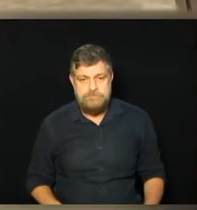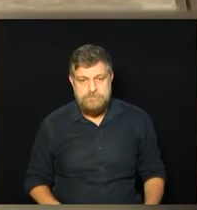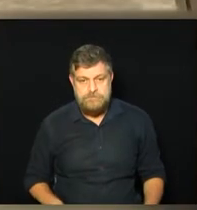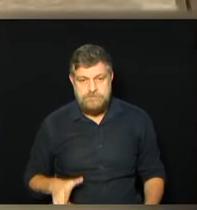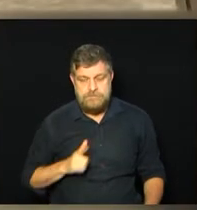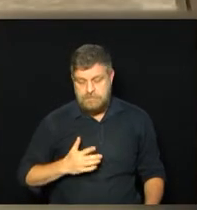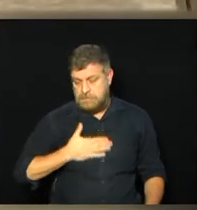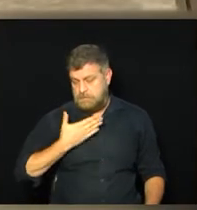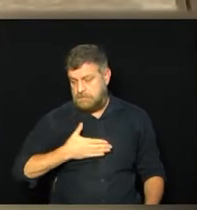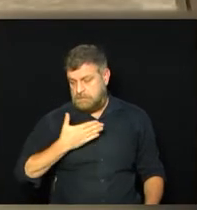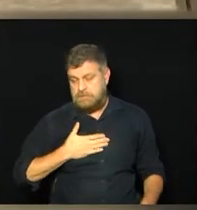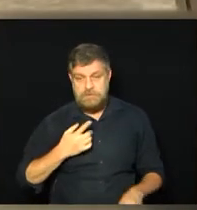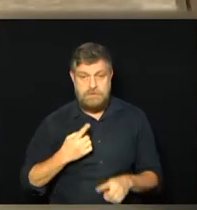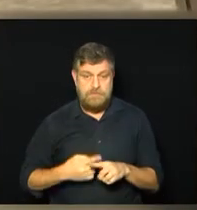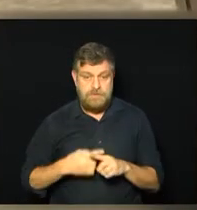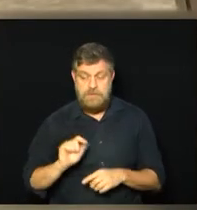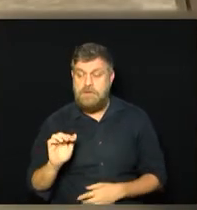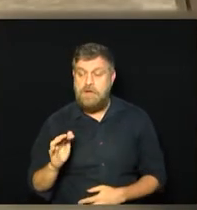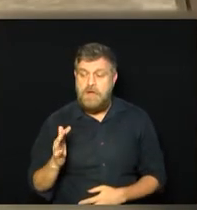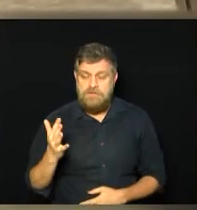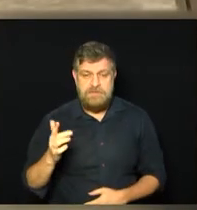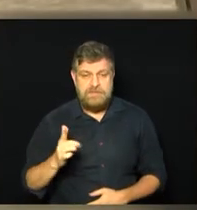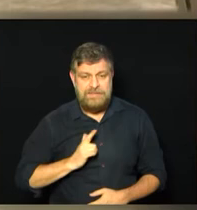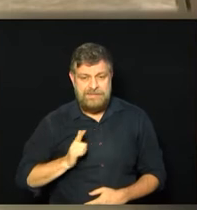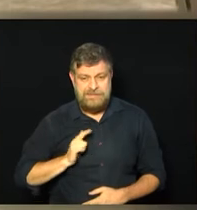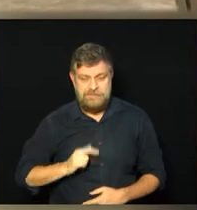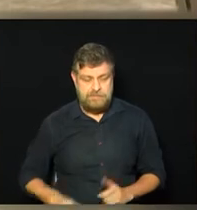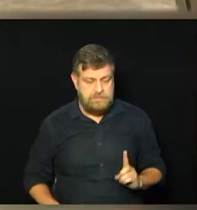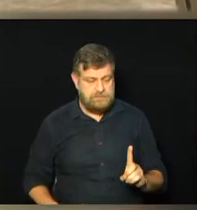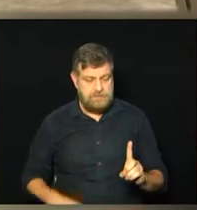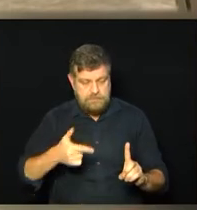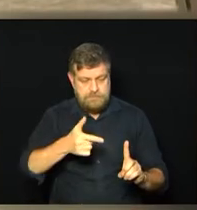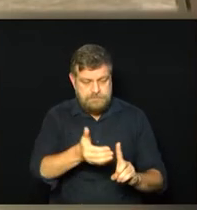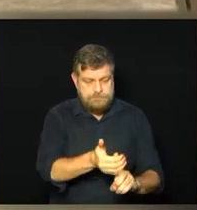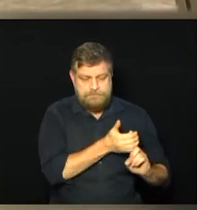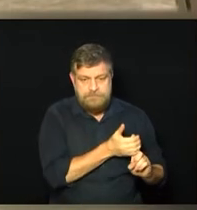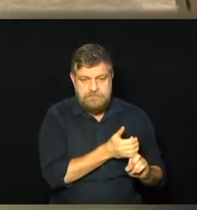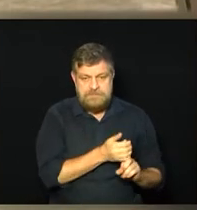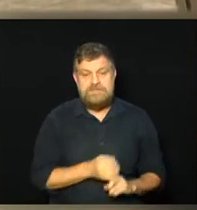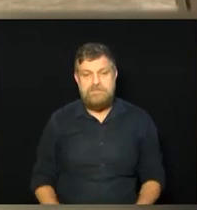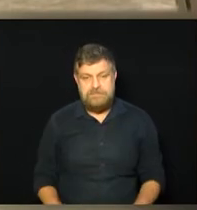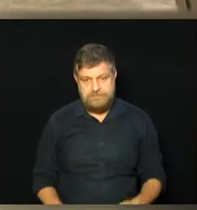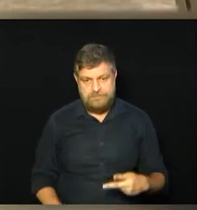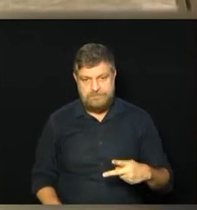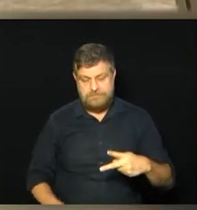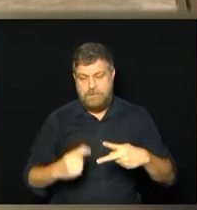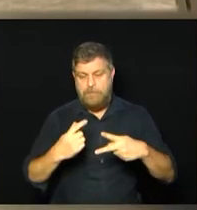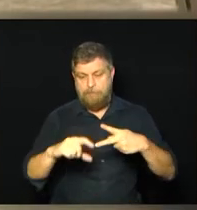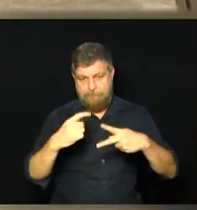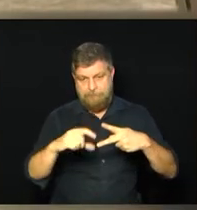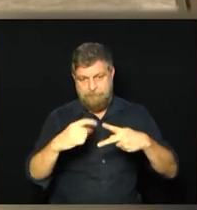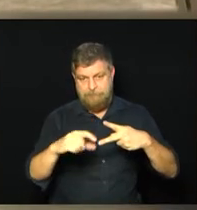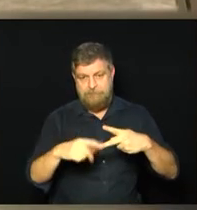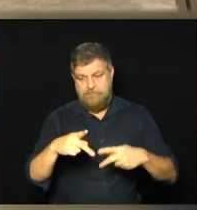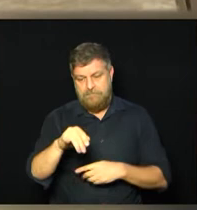Ficam assustados, principalmente com, né, aquele sequestro relâmpago em razão do Pix, né? A gente já sabe que no período noturno o Pix